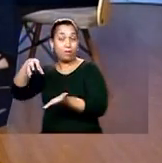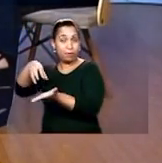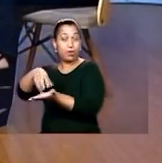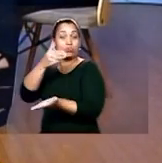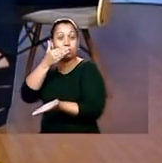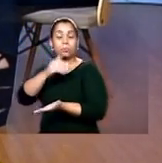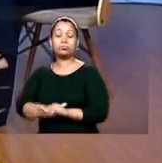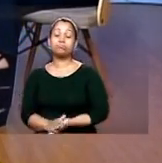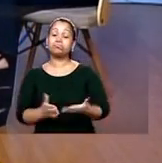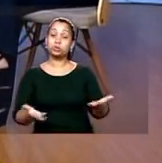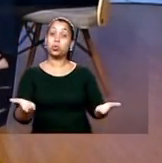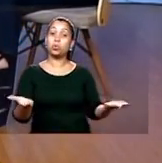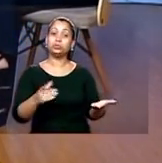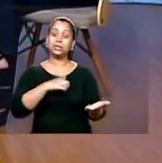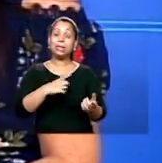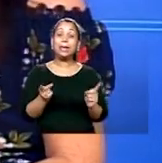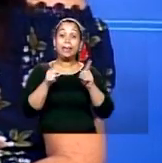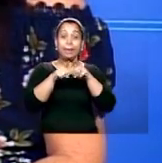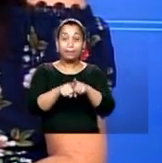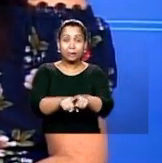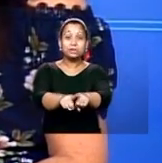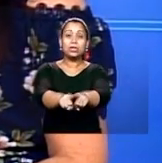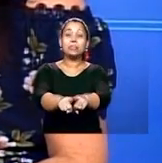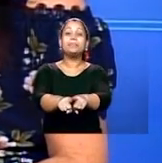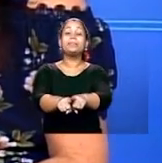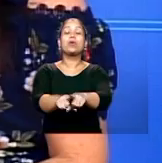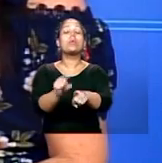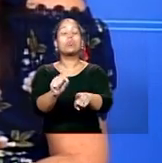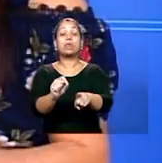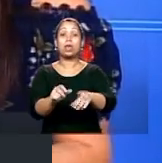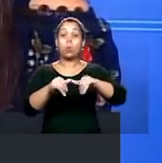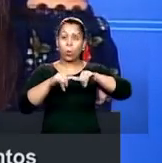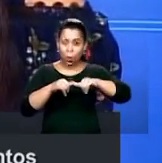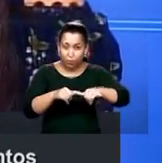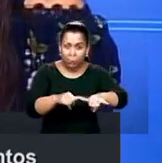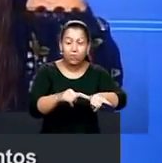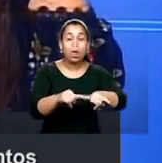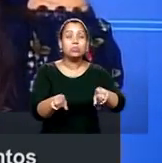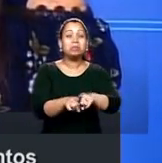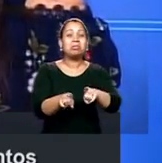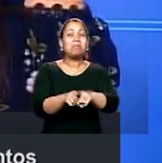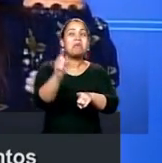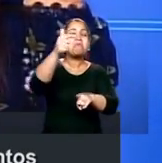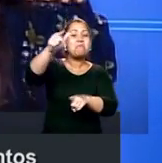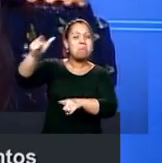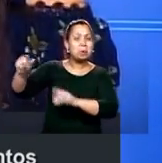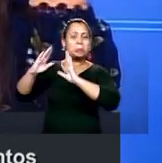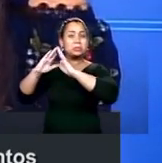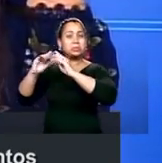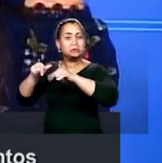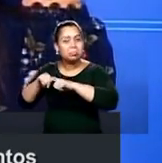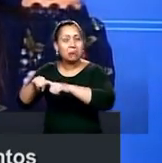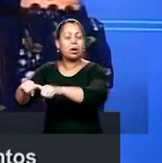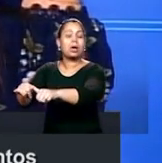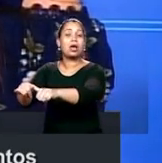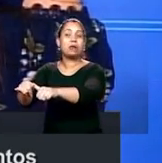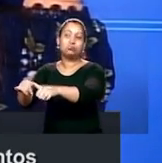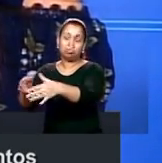Nós temos hoje parceria com uma rede de supermercados e alguns outros supermercados que se